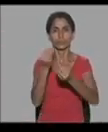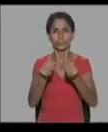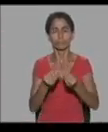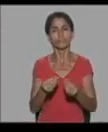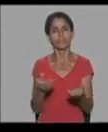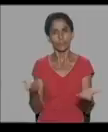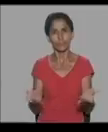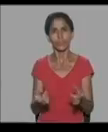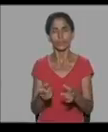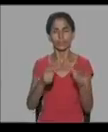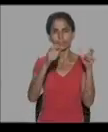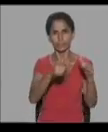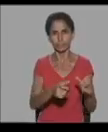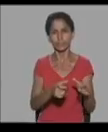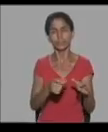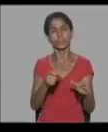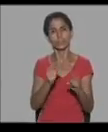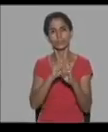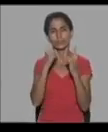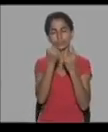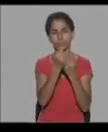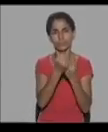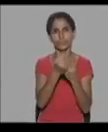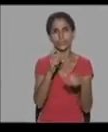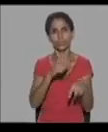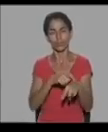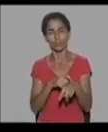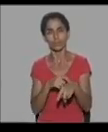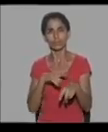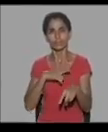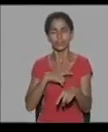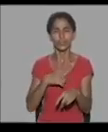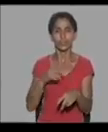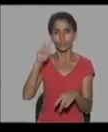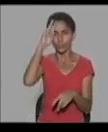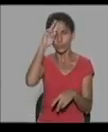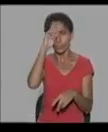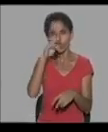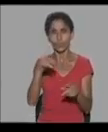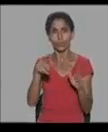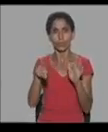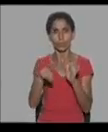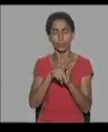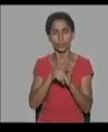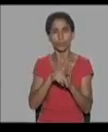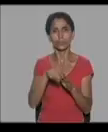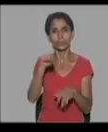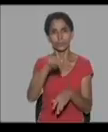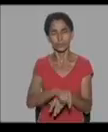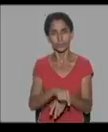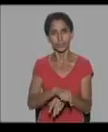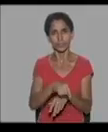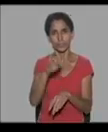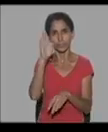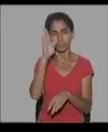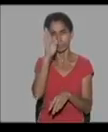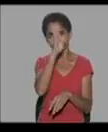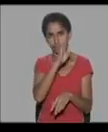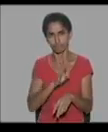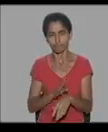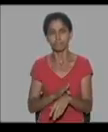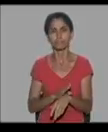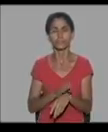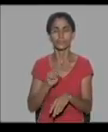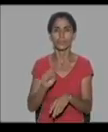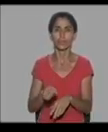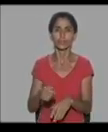é um grande espaço de aprendizado e num momento que a gente viveu um momento também histórico interessante, né? Porque